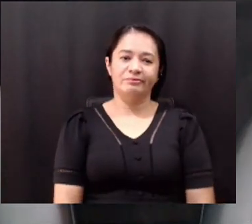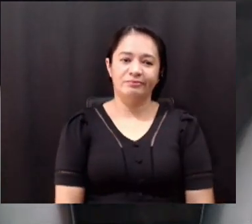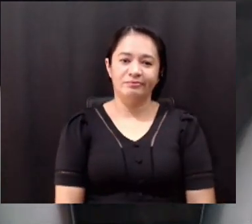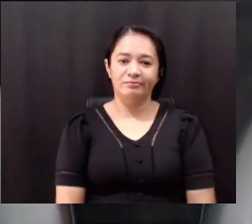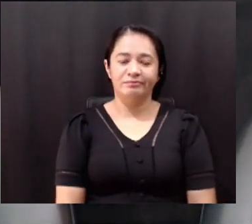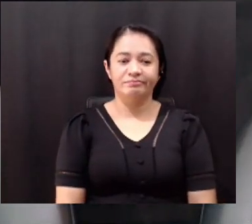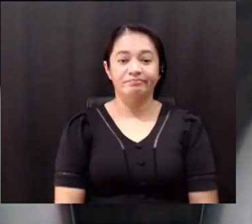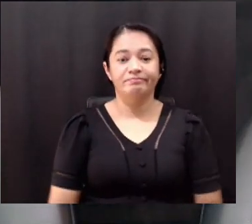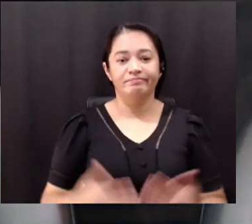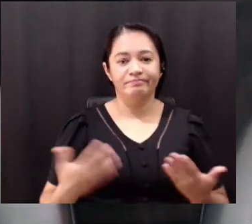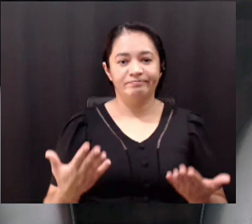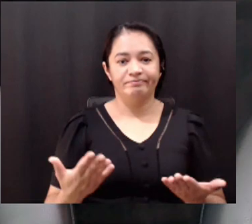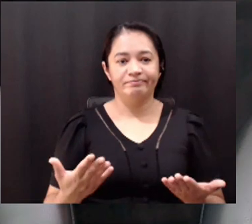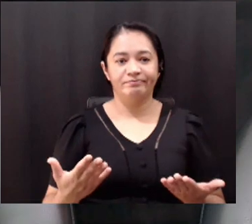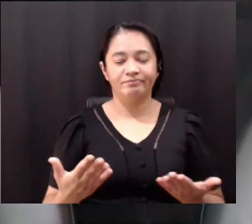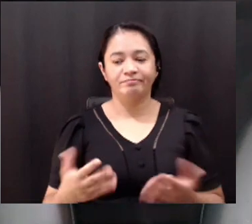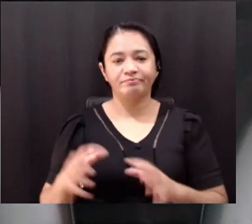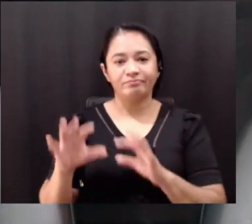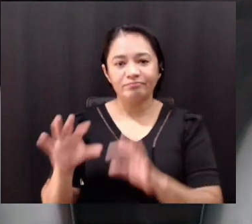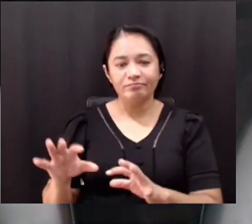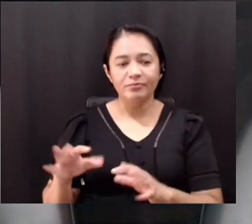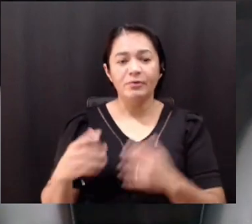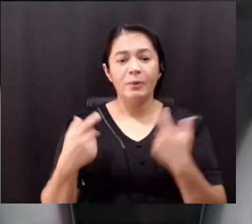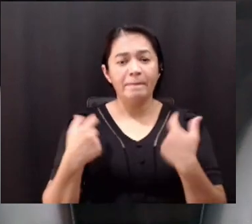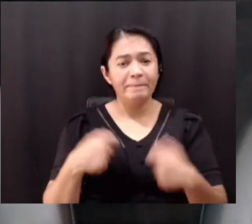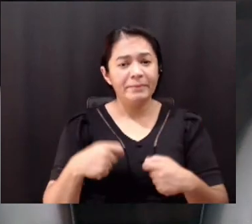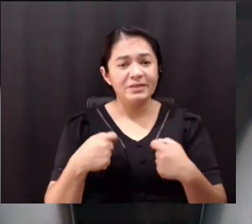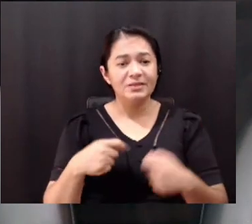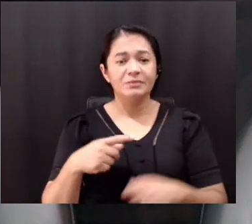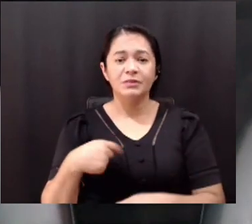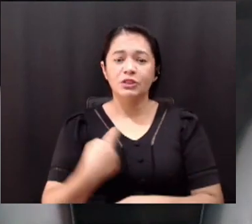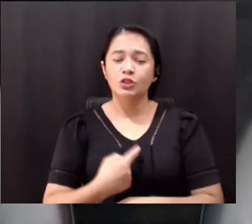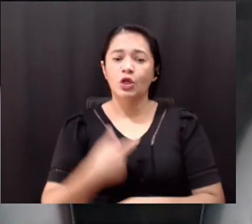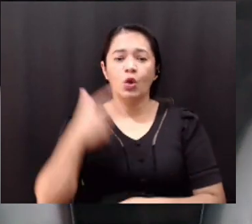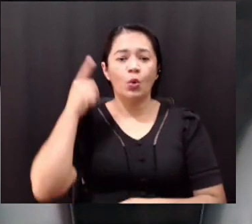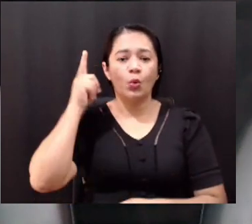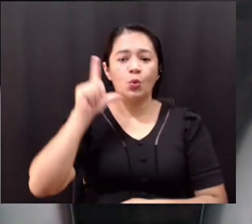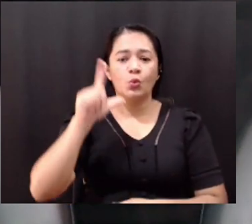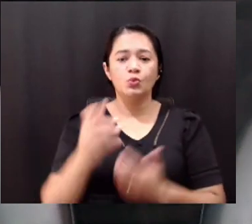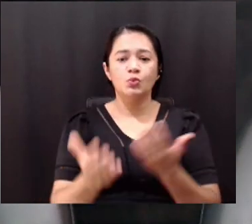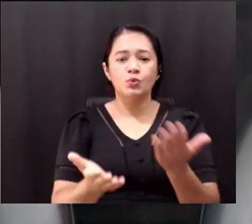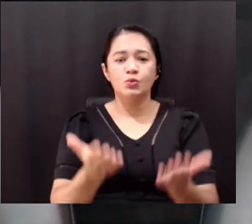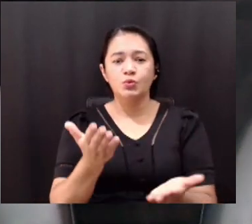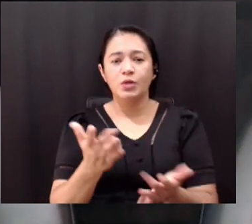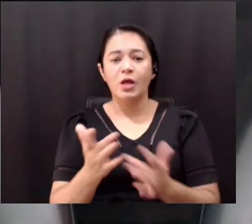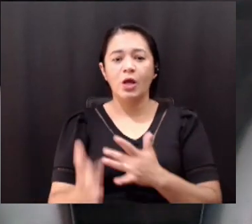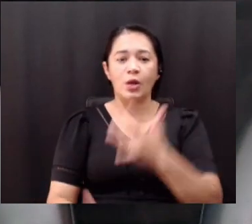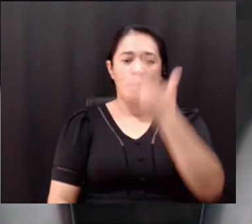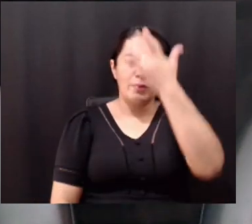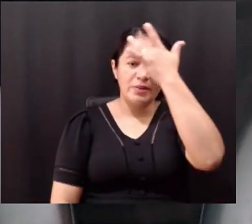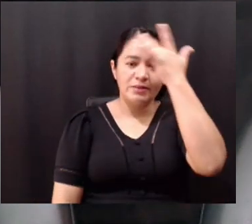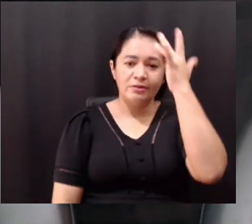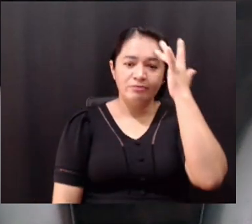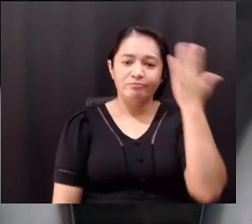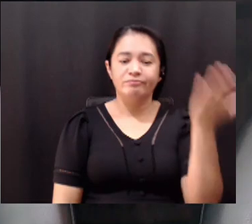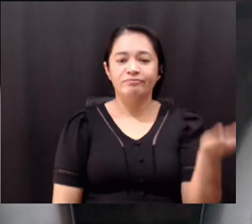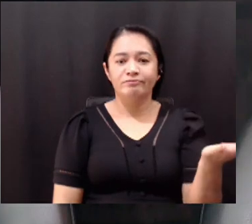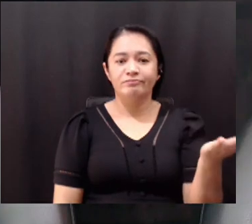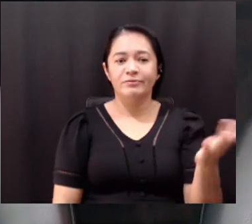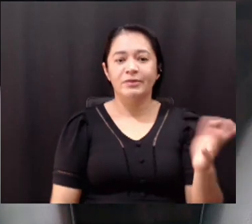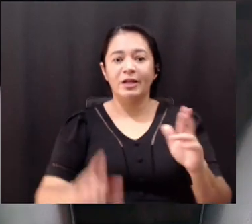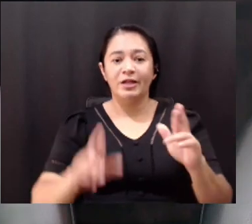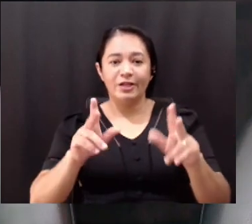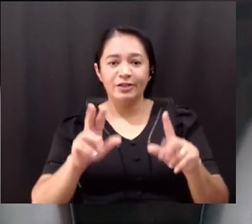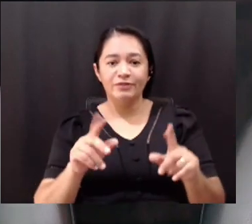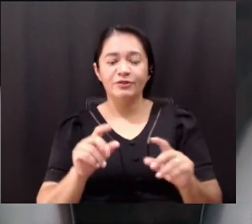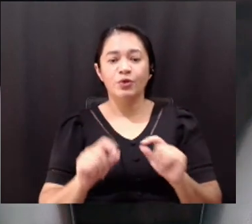e isso é muito necessário para a gente ter um equilíbrio, para a gente ter uma saúde mental. Então, a diferença é na forma como a